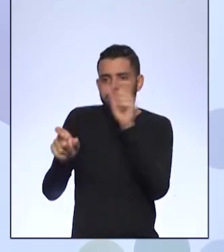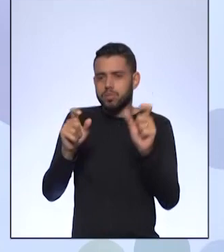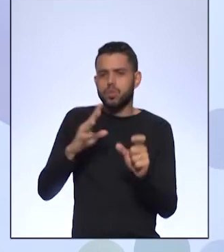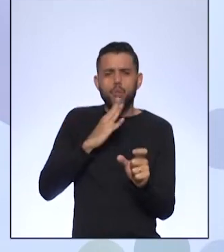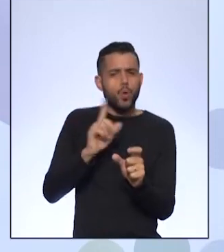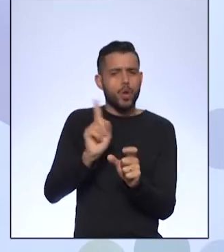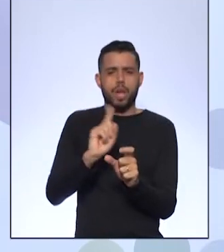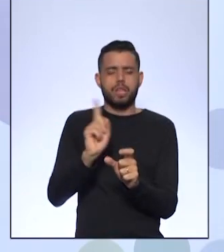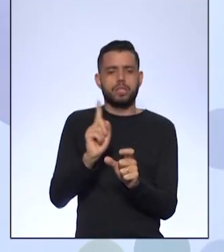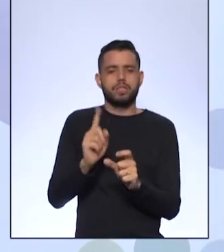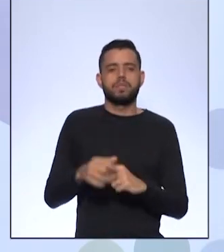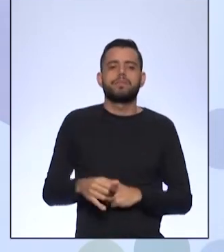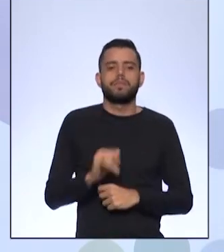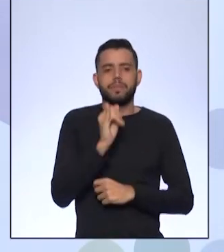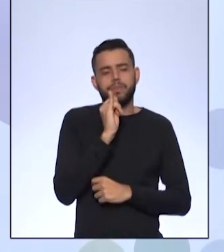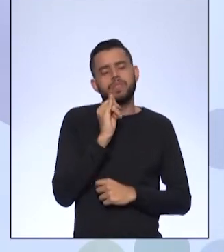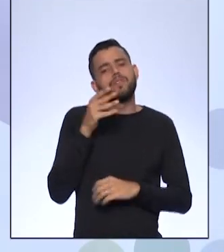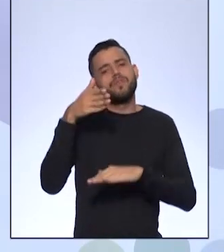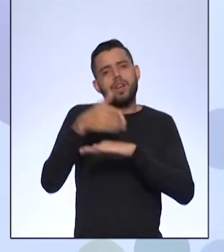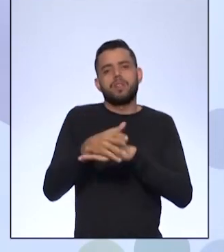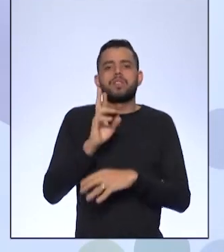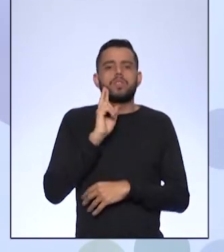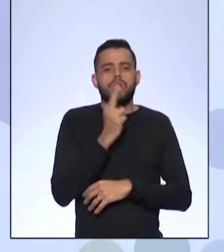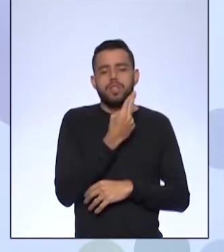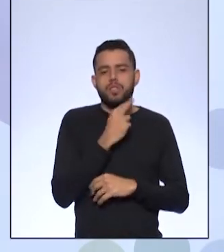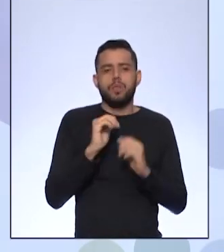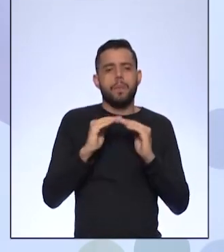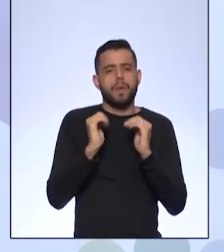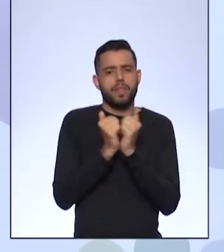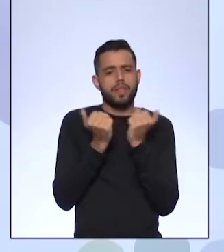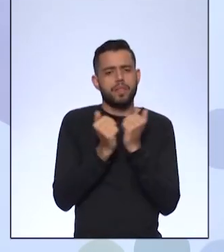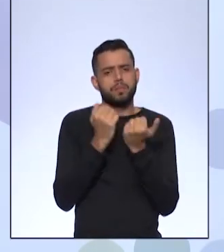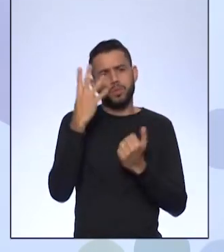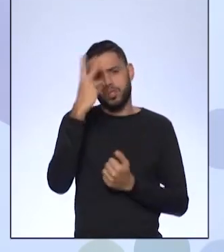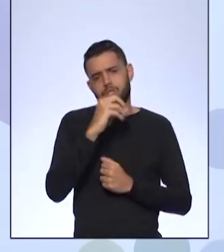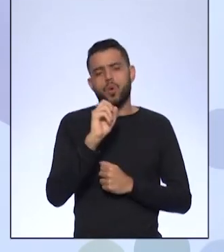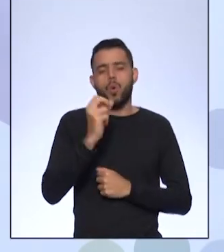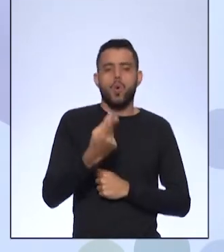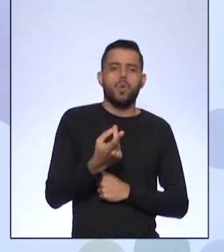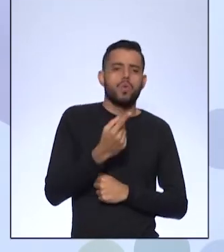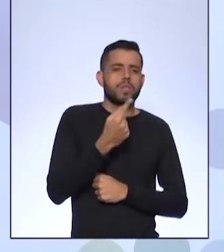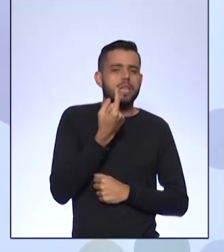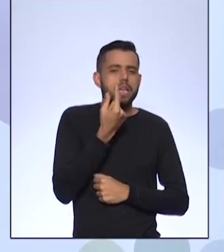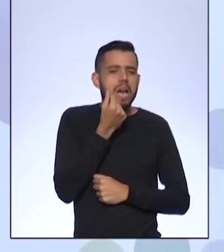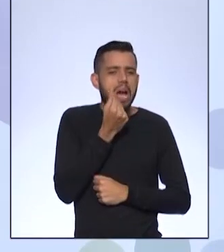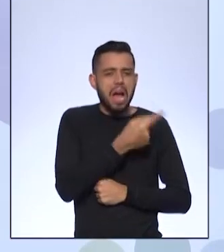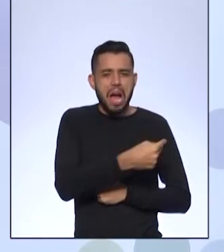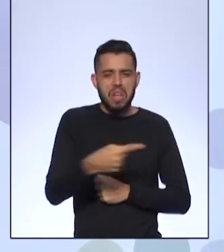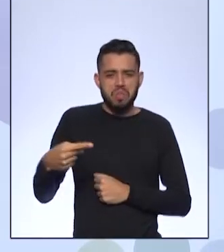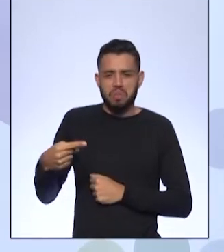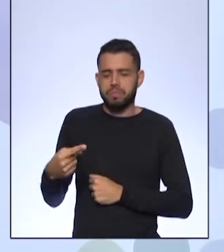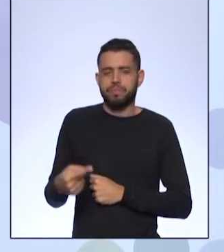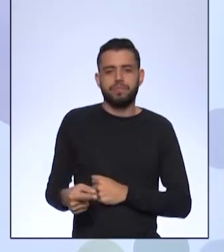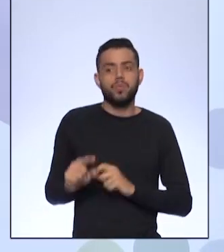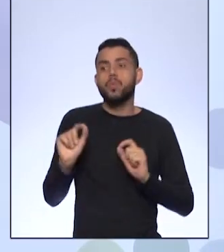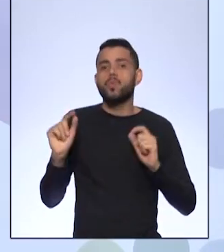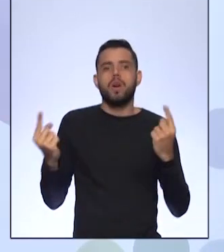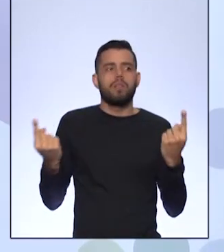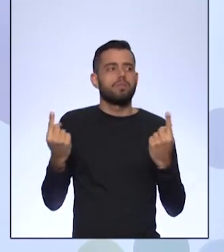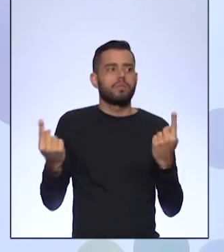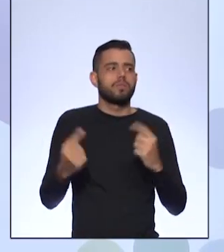vai num restaurante, numa padaria bonitinha, ou numa que tem uns ratos saindo pela porta? Então, é tipo isso. Você tem